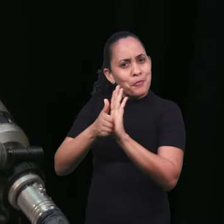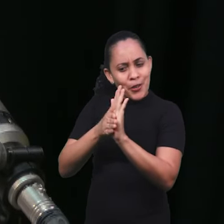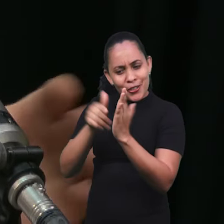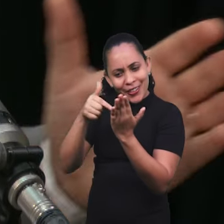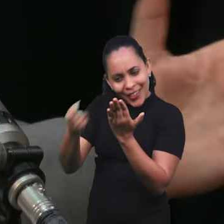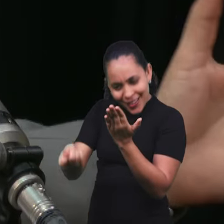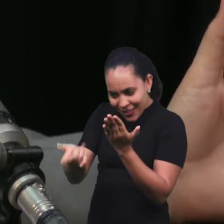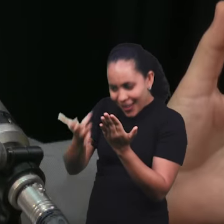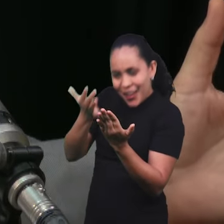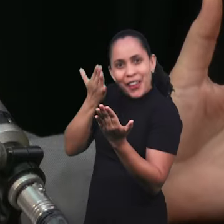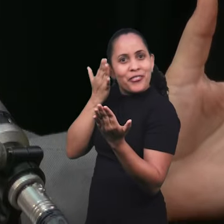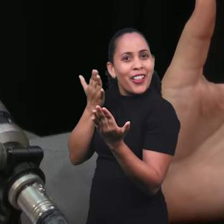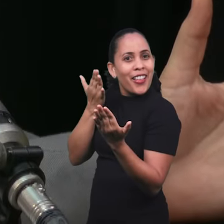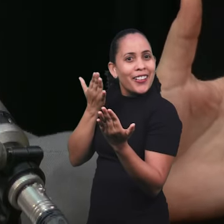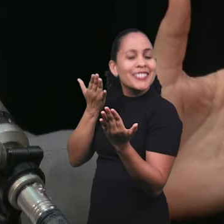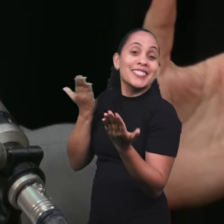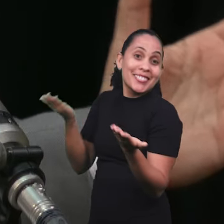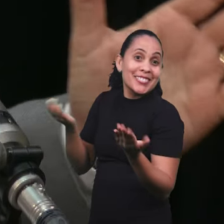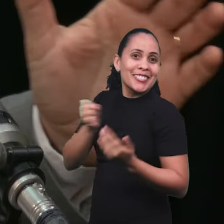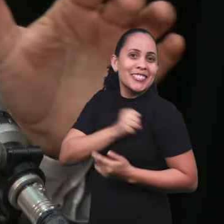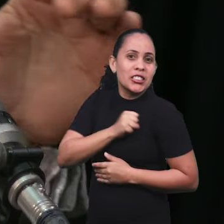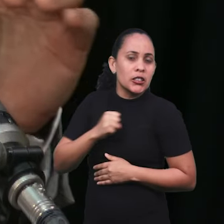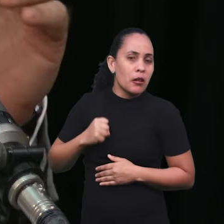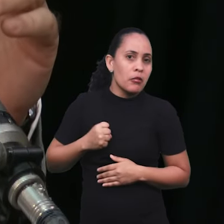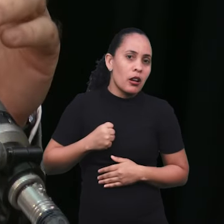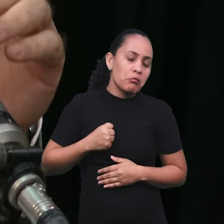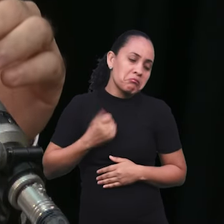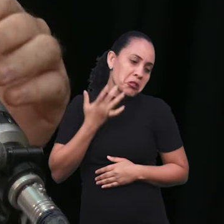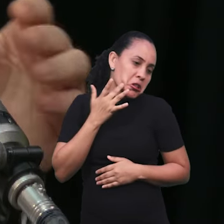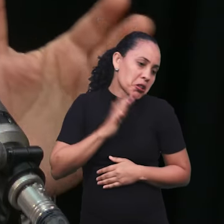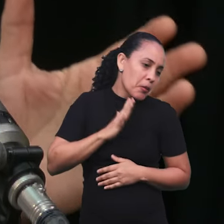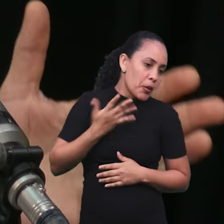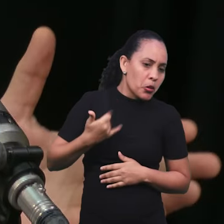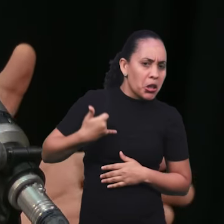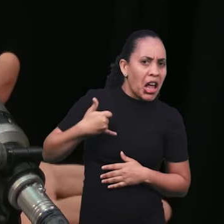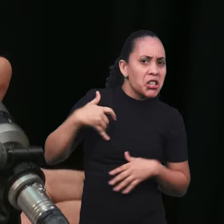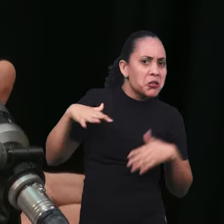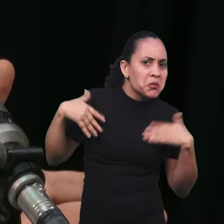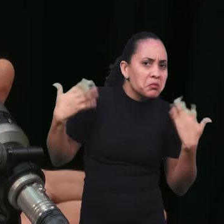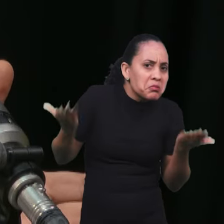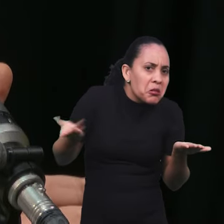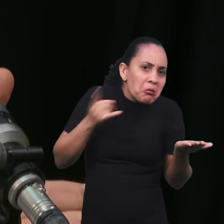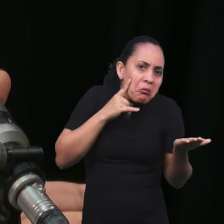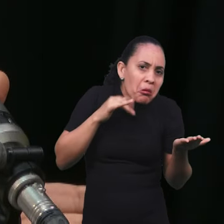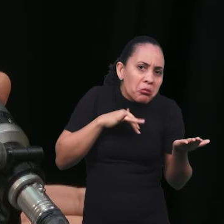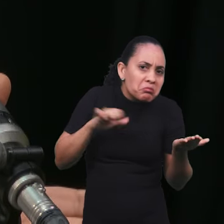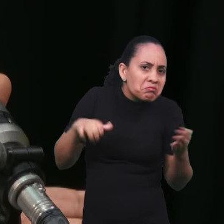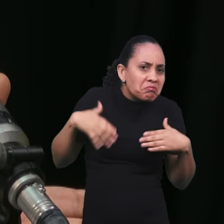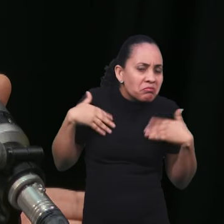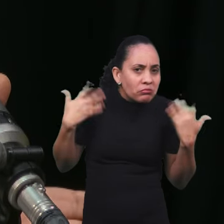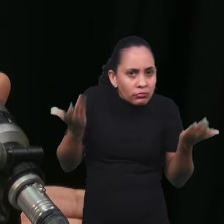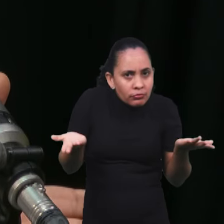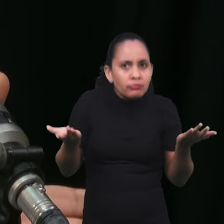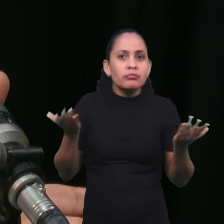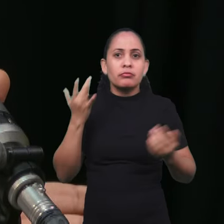um projeto é revelado a ele. Samuel, não sabemos exatamente com que idade isso aconteceu,